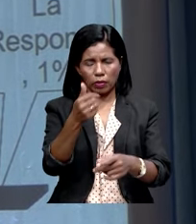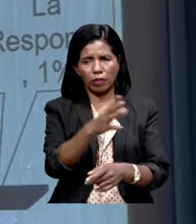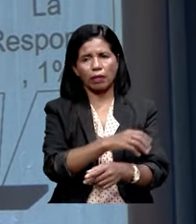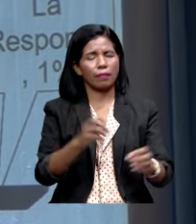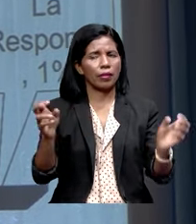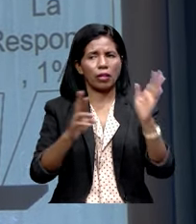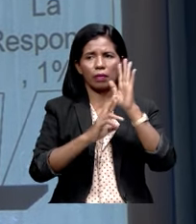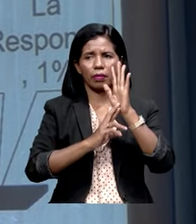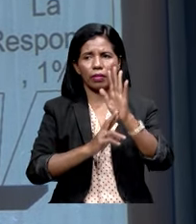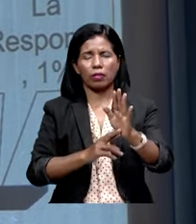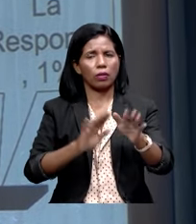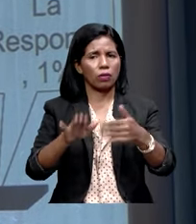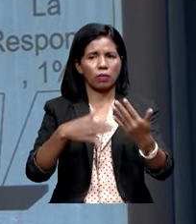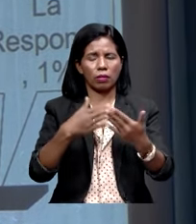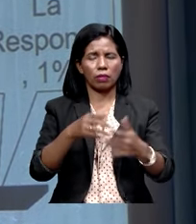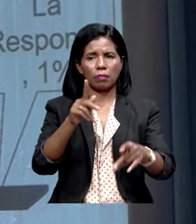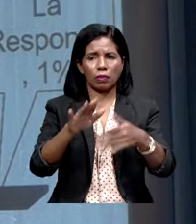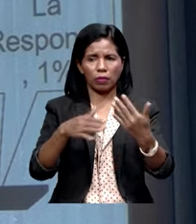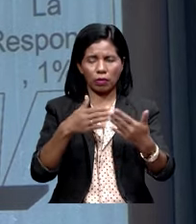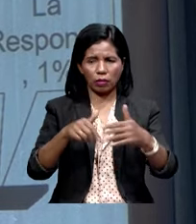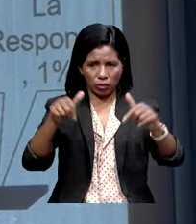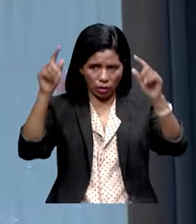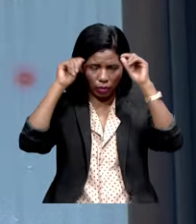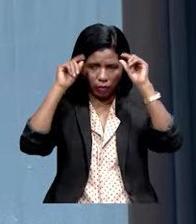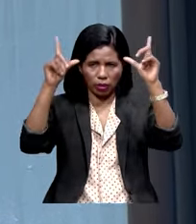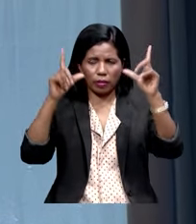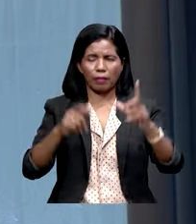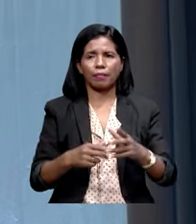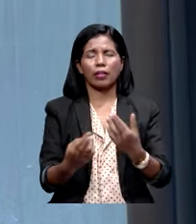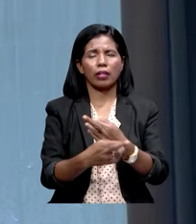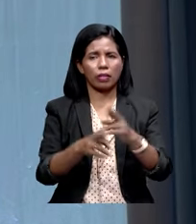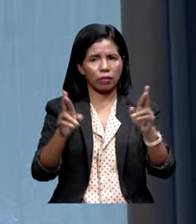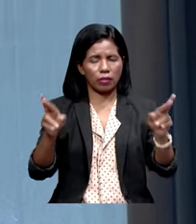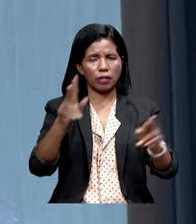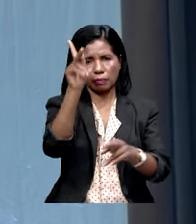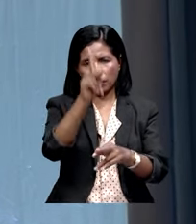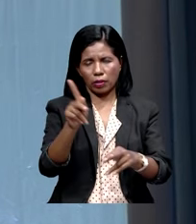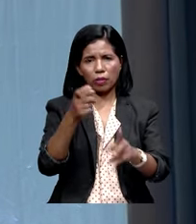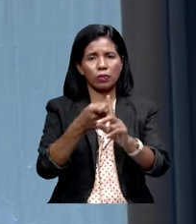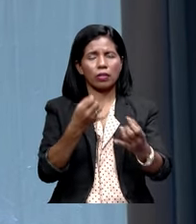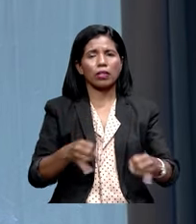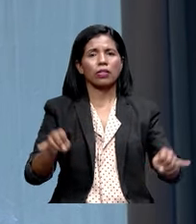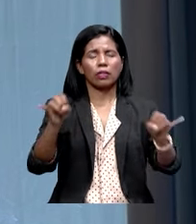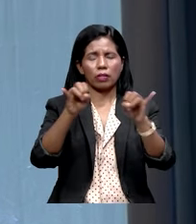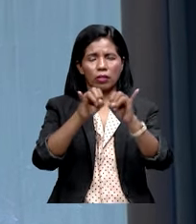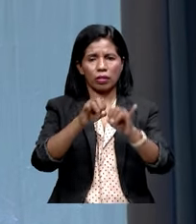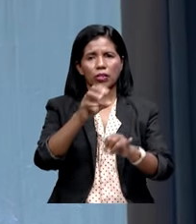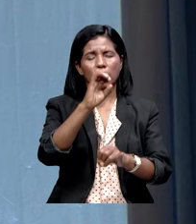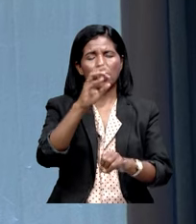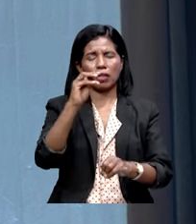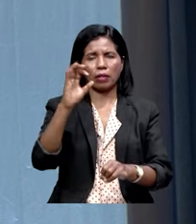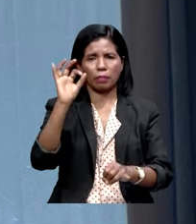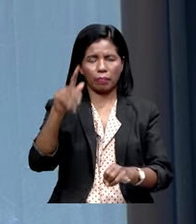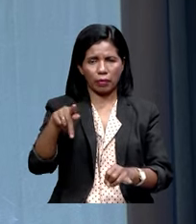bela representa a maioria da população e a território laran. Resultado pesquisa, o Instituto Matadala Survey no Pesquisa